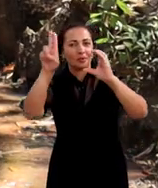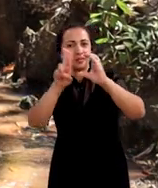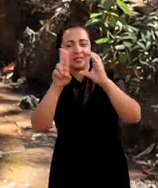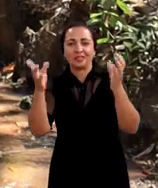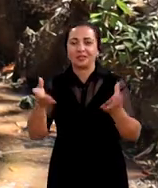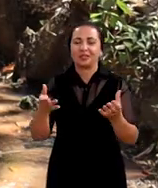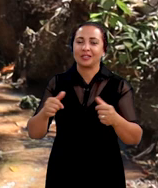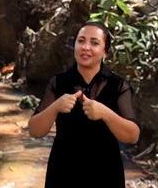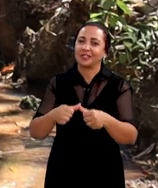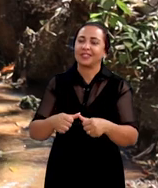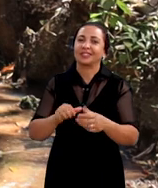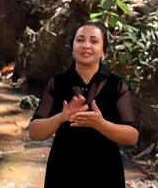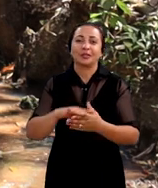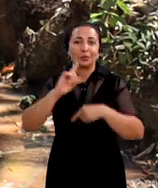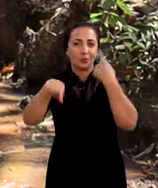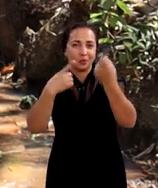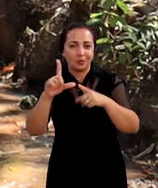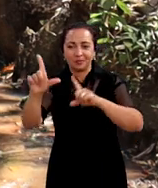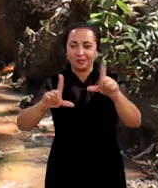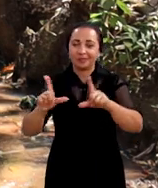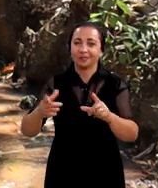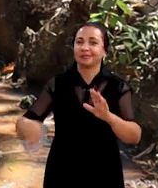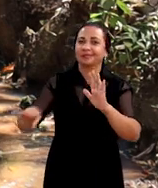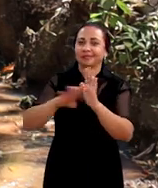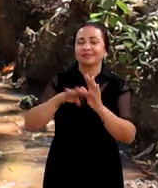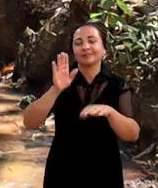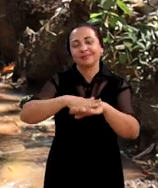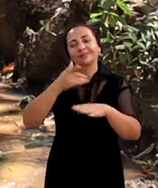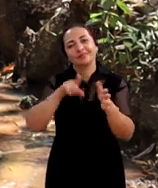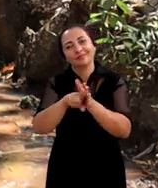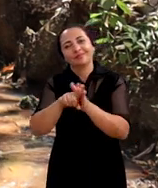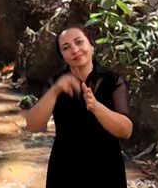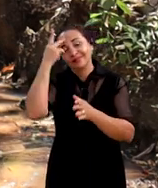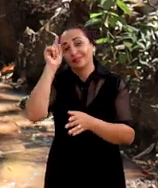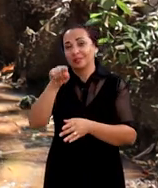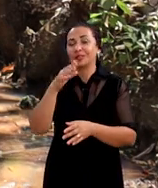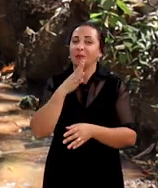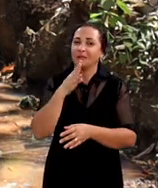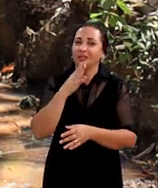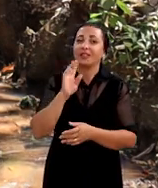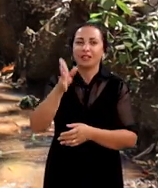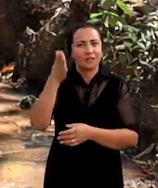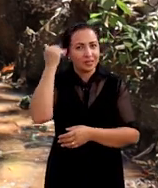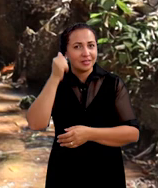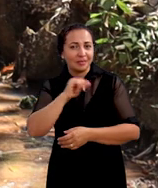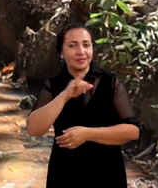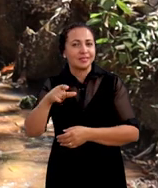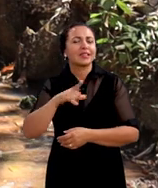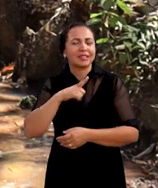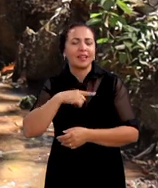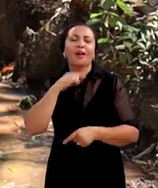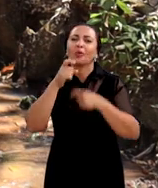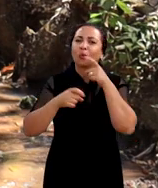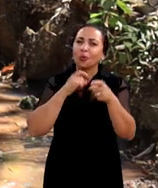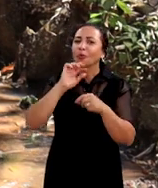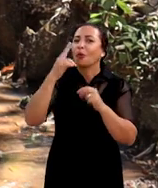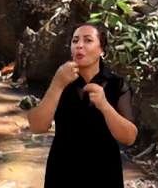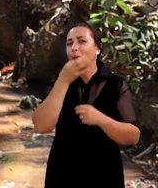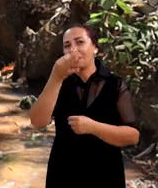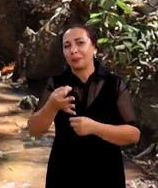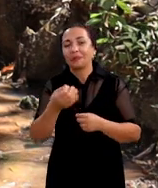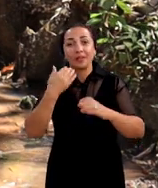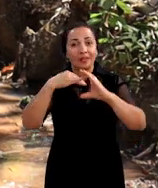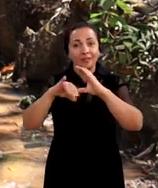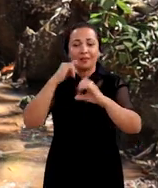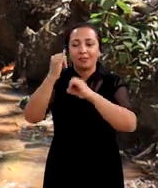O Universciência de hoje fica por aqui. No próximo programa traremos mais pesquisas para você conhecer. E você já sabe, se tiver alguma